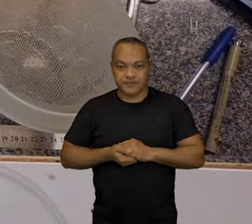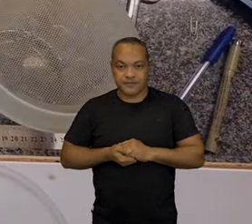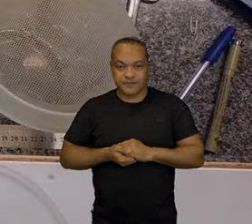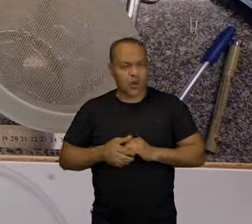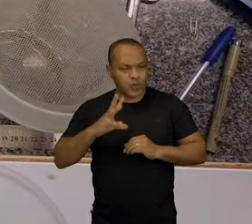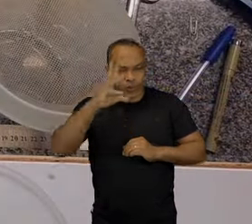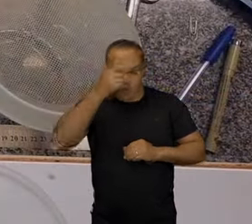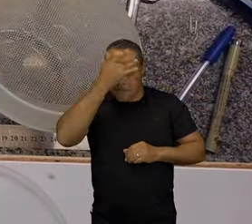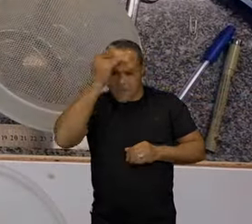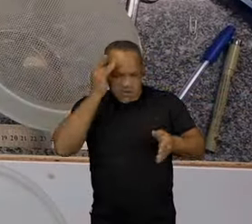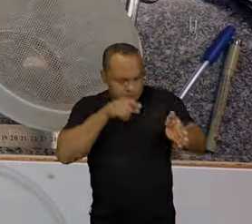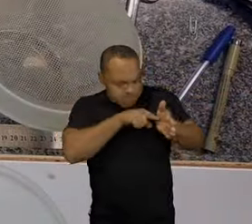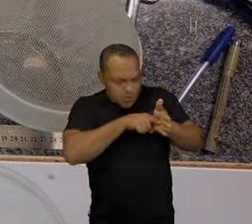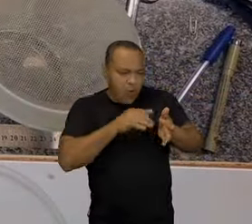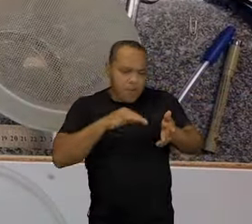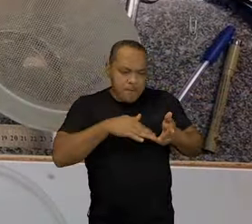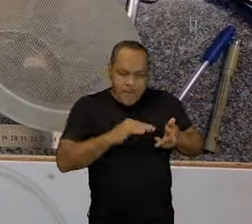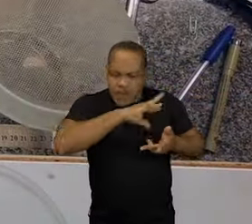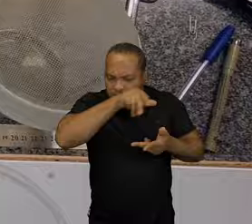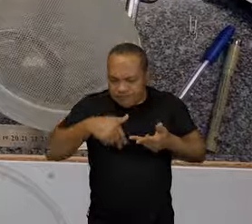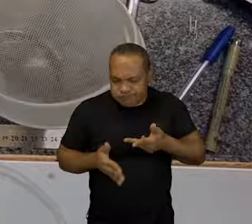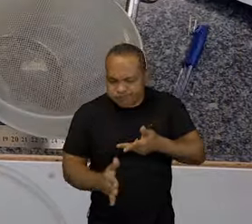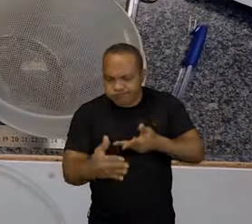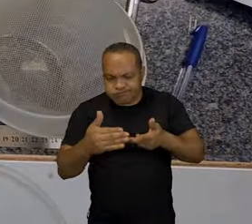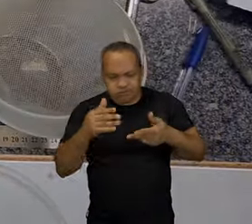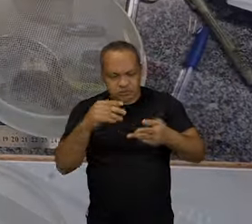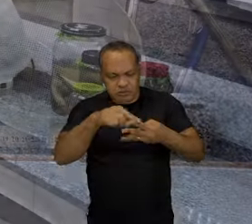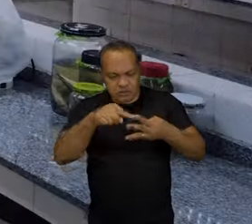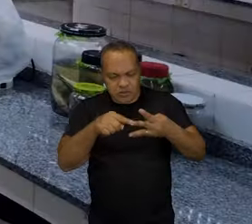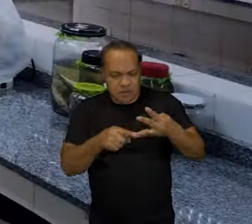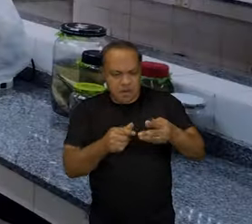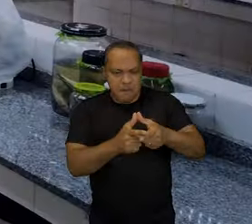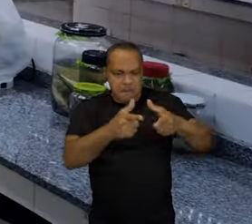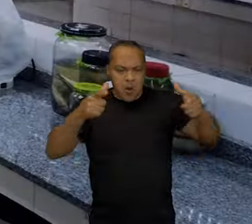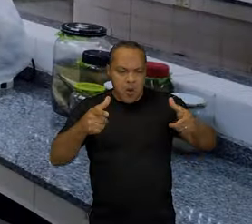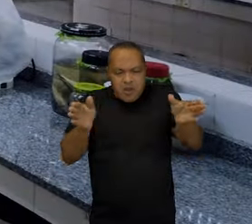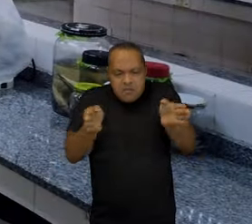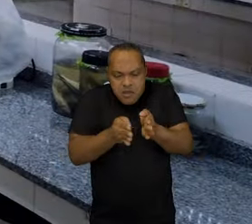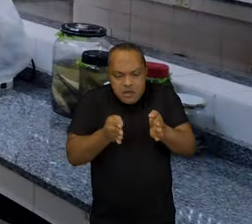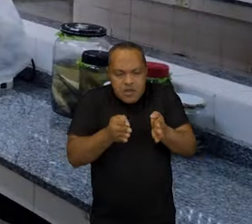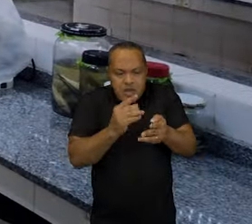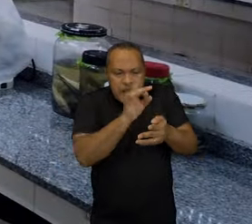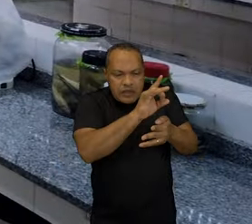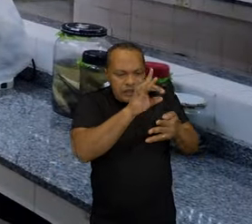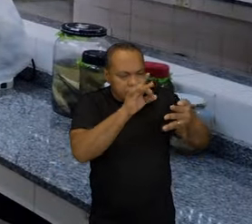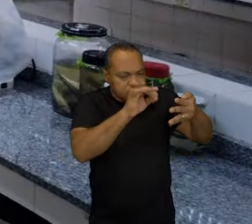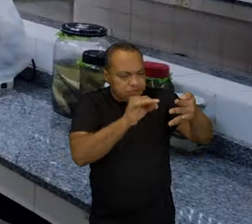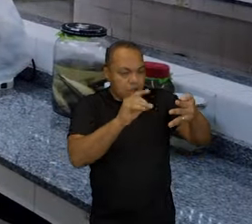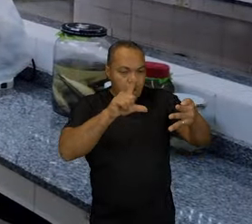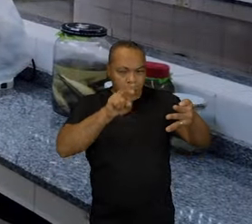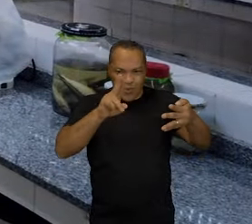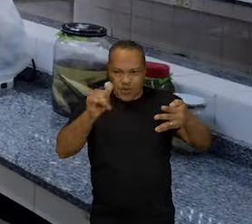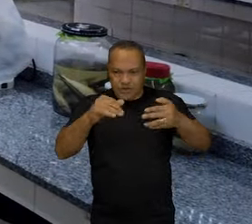De todos os indivíduos capturados ao longo das quatro expedições, sejam grandes ou pequenos, um por um, Lucas